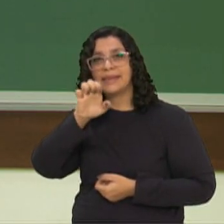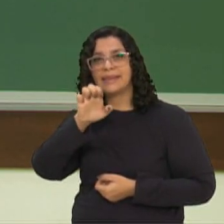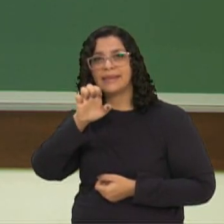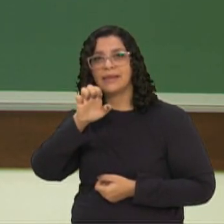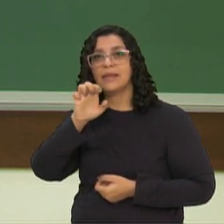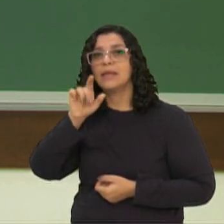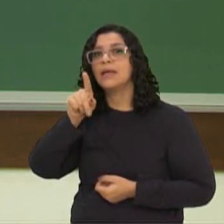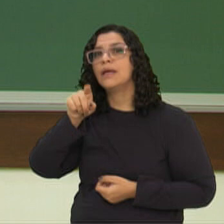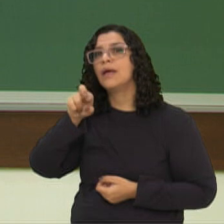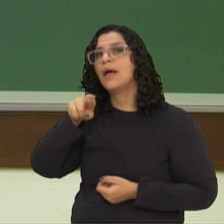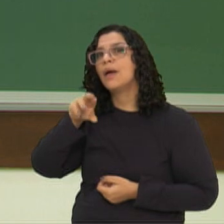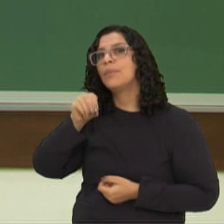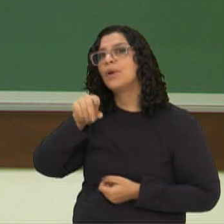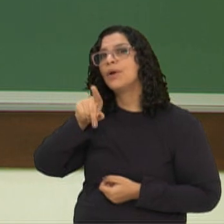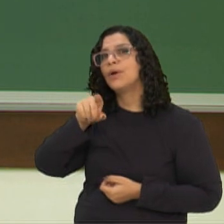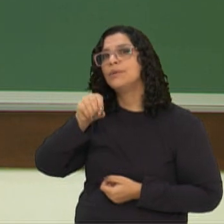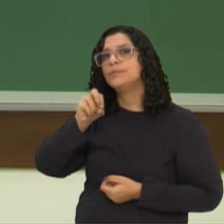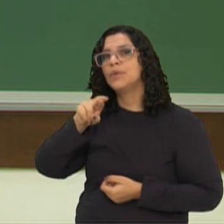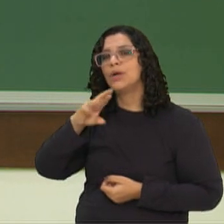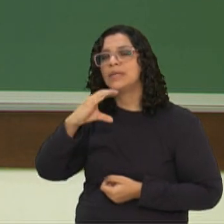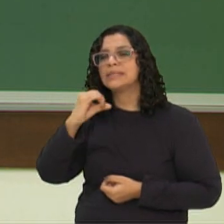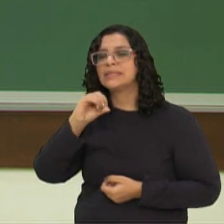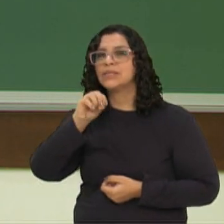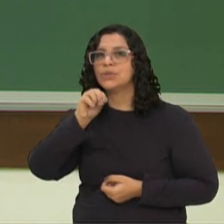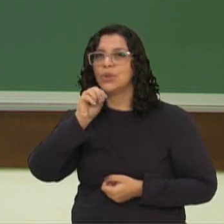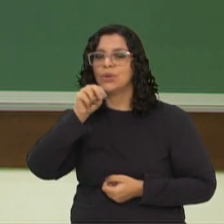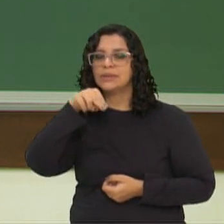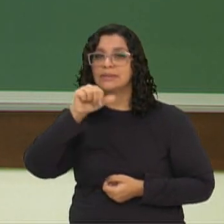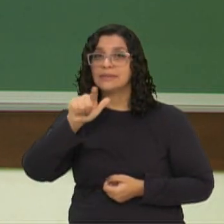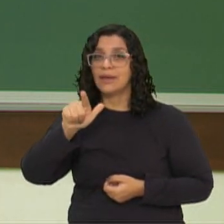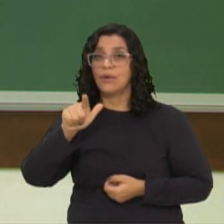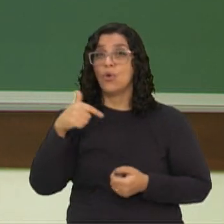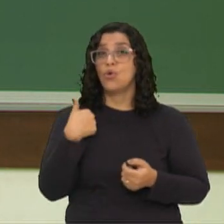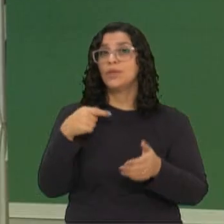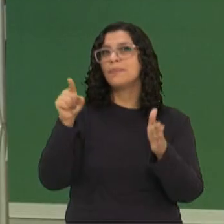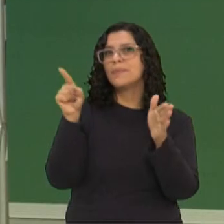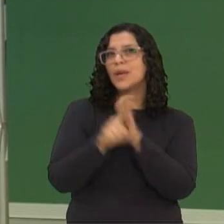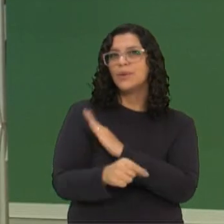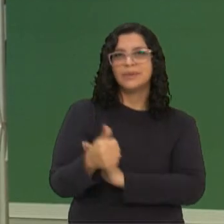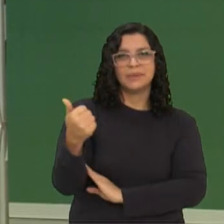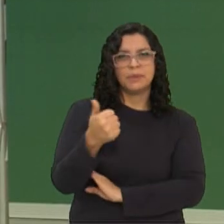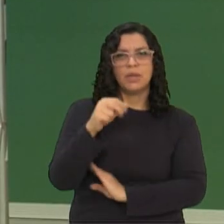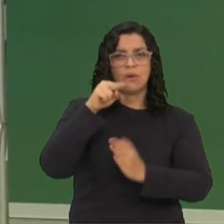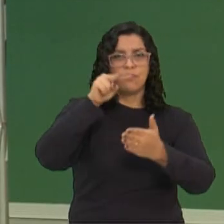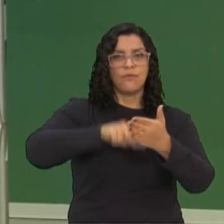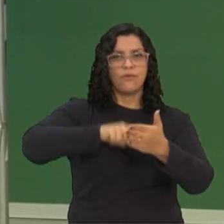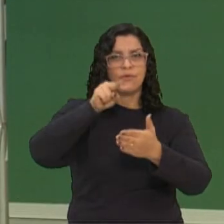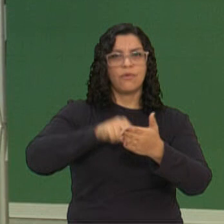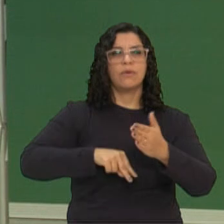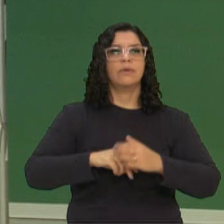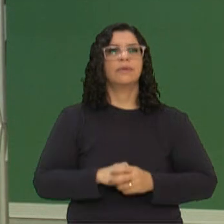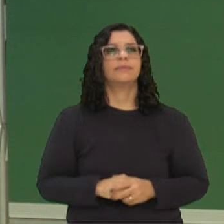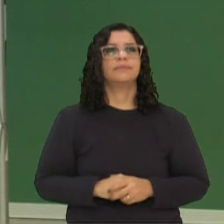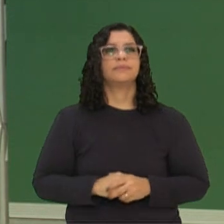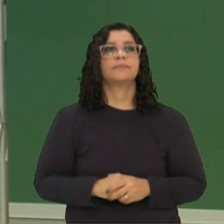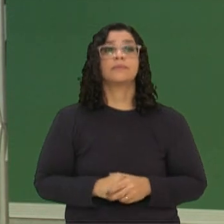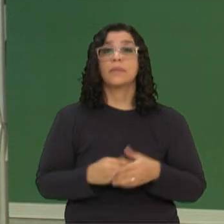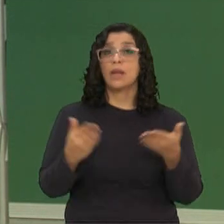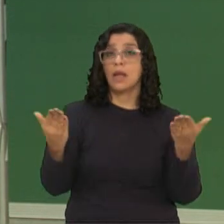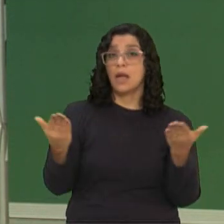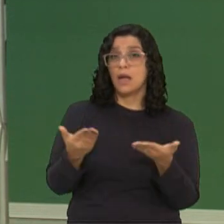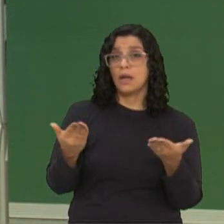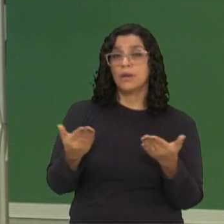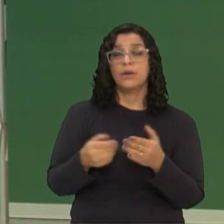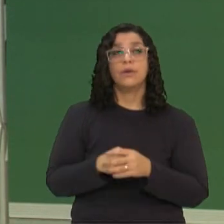Vejamos aqui, então, nosso primeiro quiz da aula. Então, eu vou ler aqui a questão para vocês.